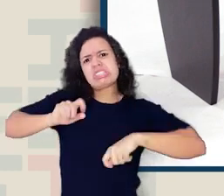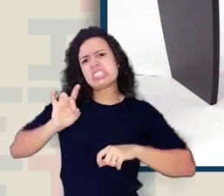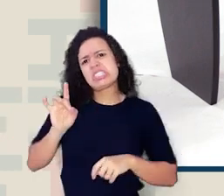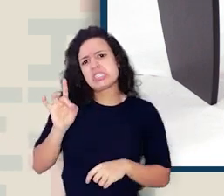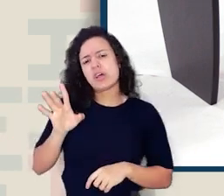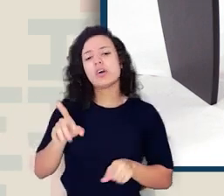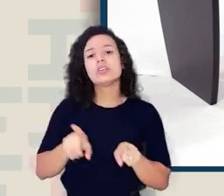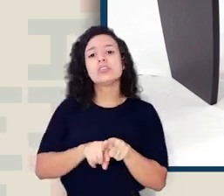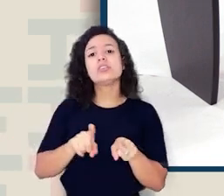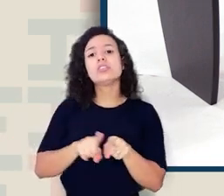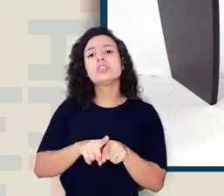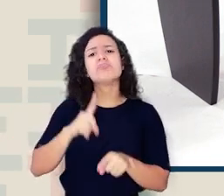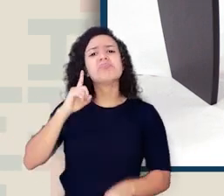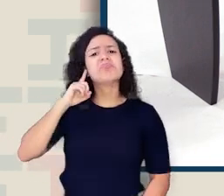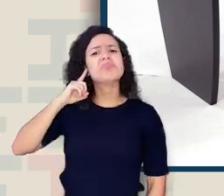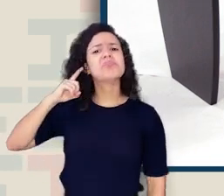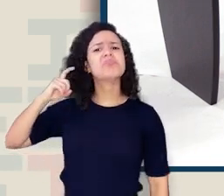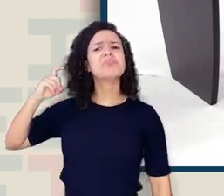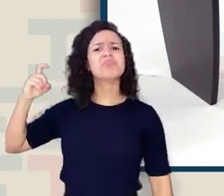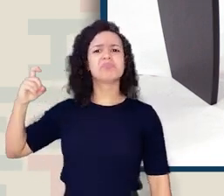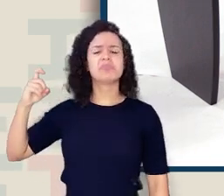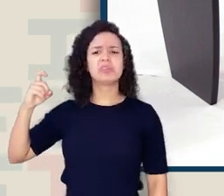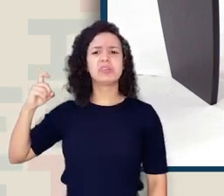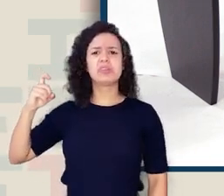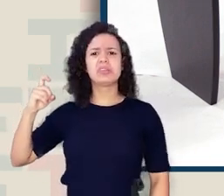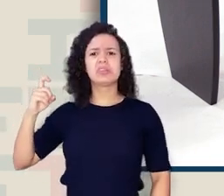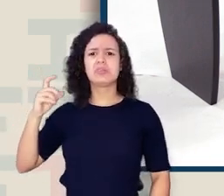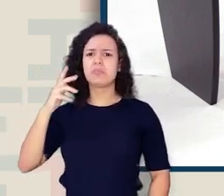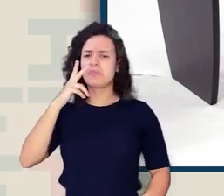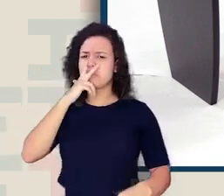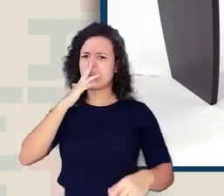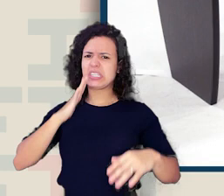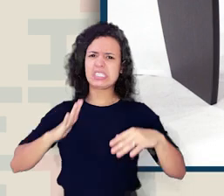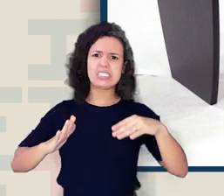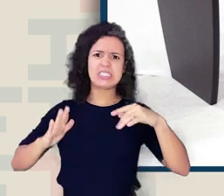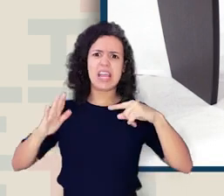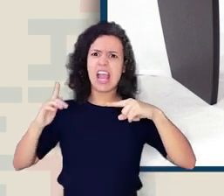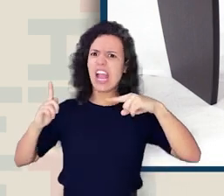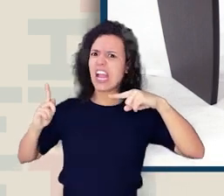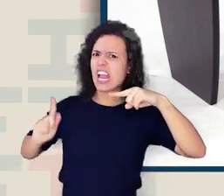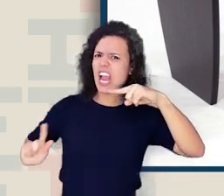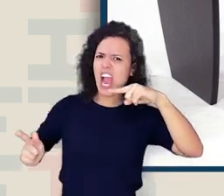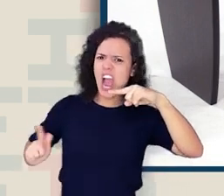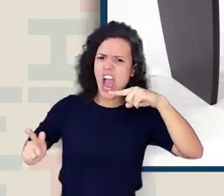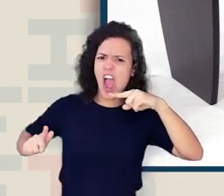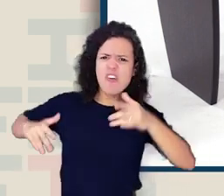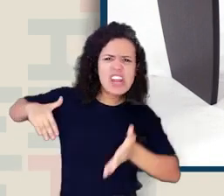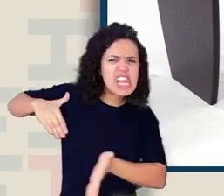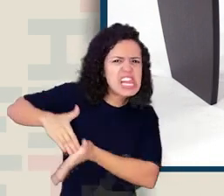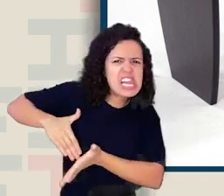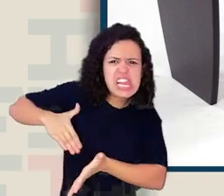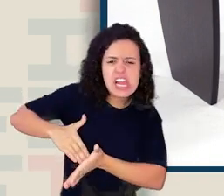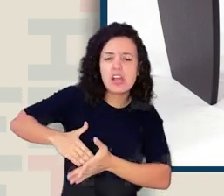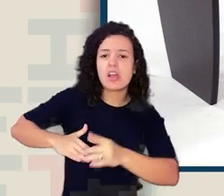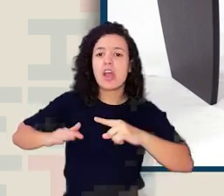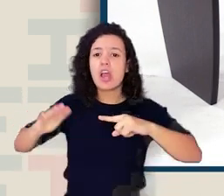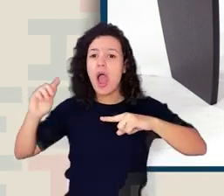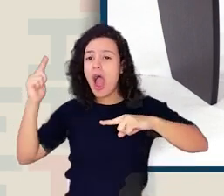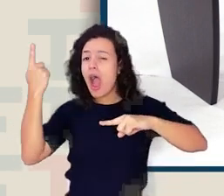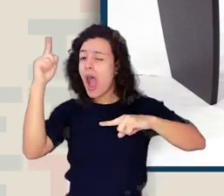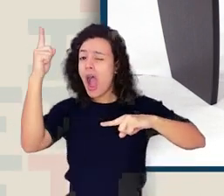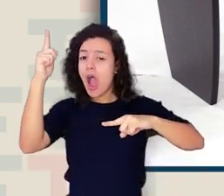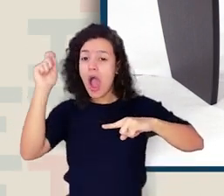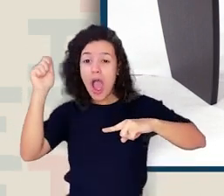plástico, e trazendo uma sonoridade, digamos, entre mais os extremos, muito grave e